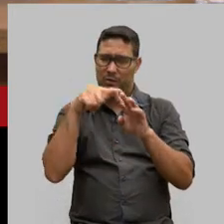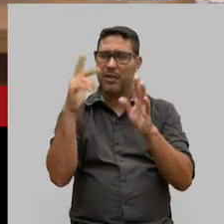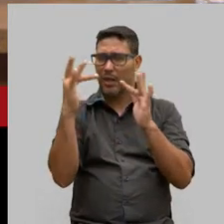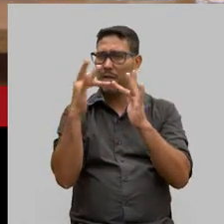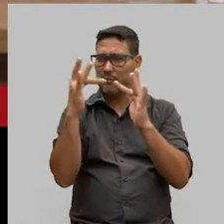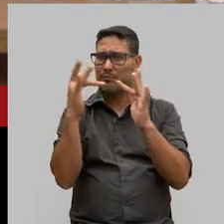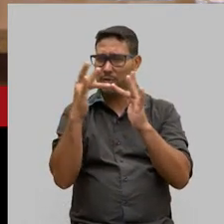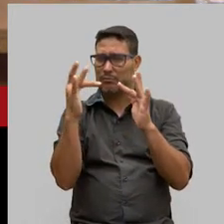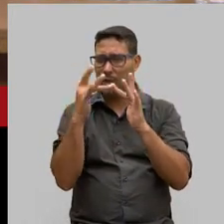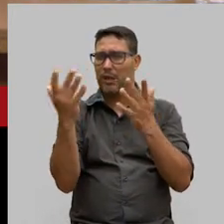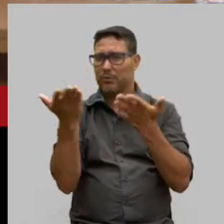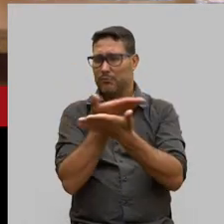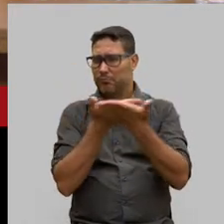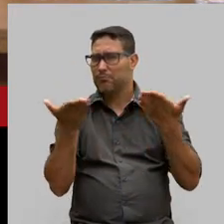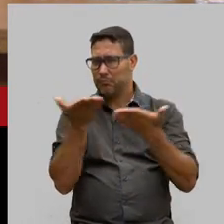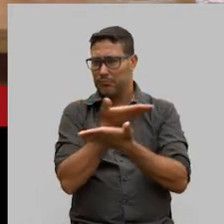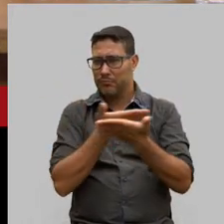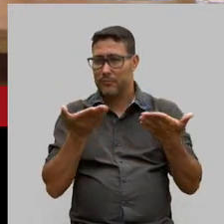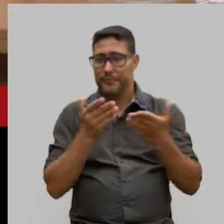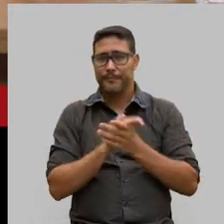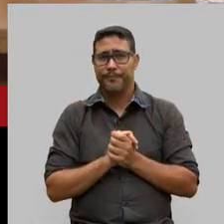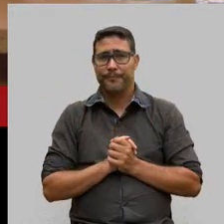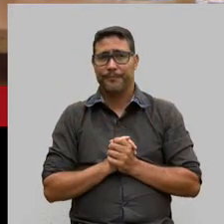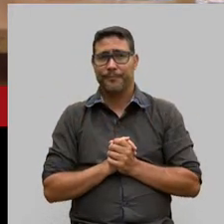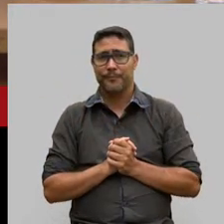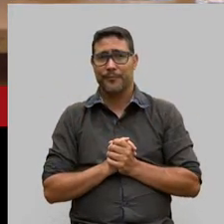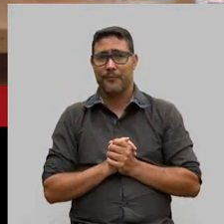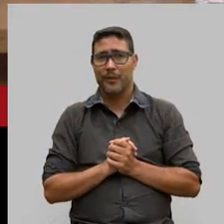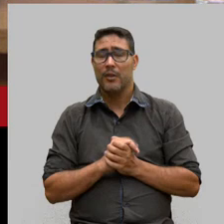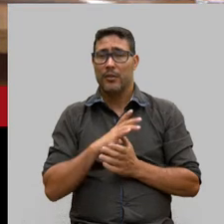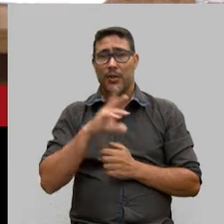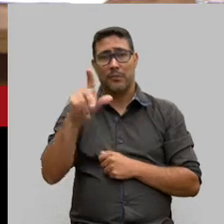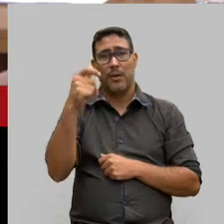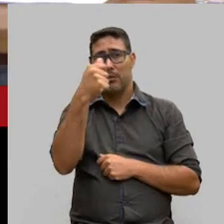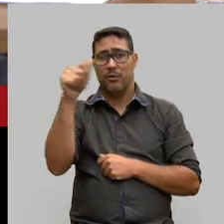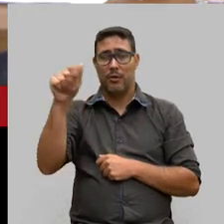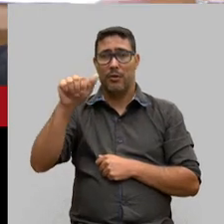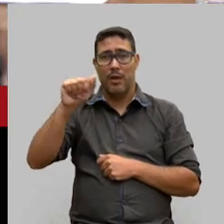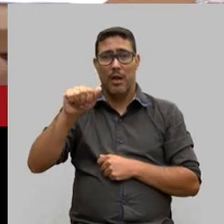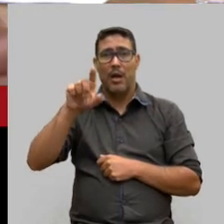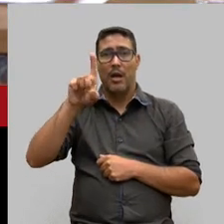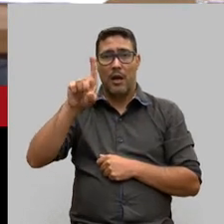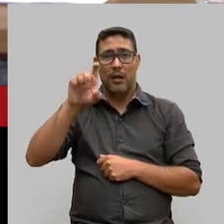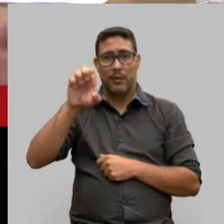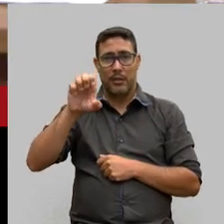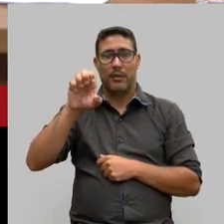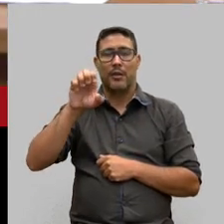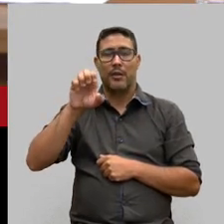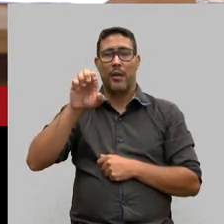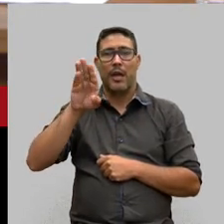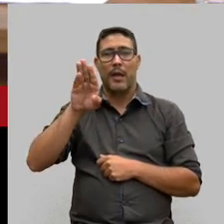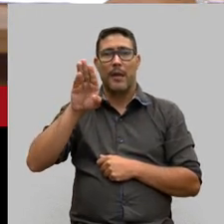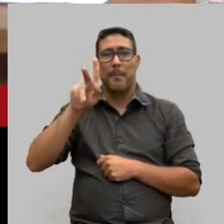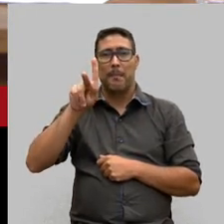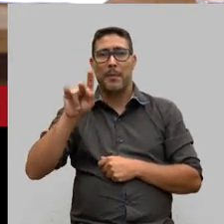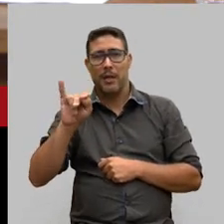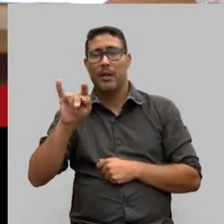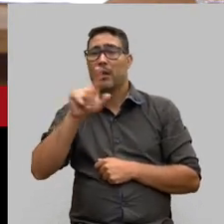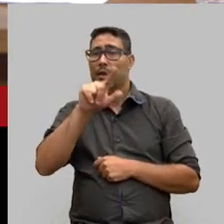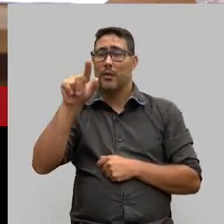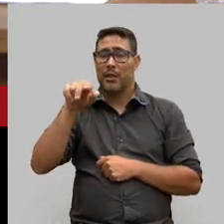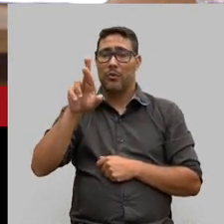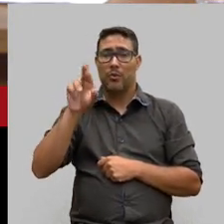pauta eh nós temos a associação adep né Ten o Rômulo Carvalho que que é um grande